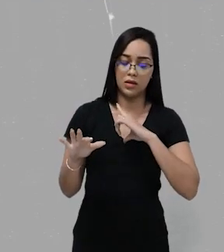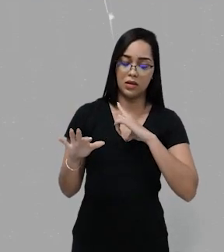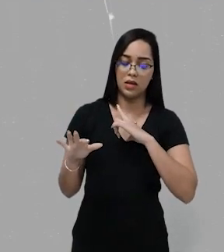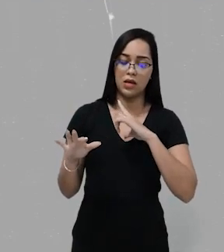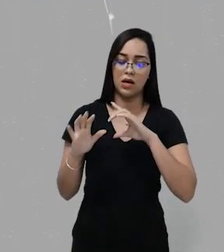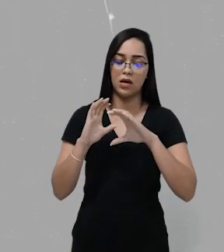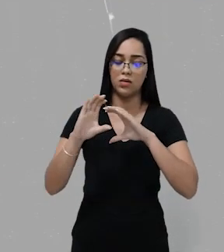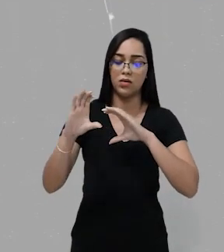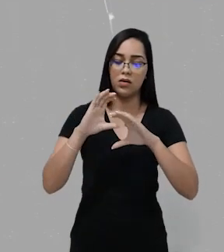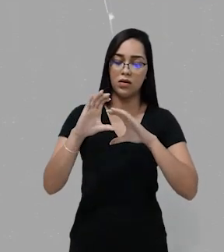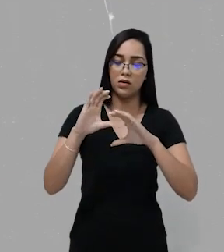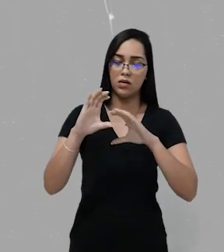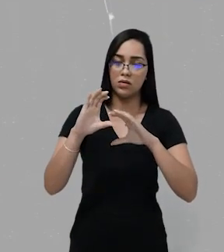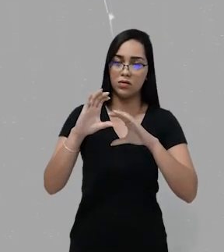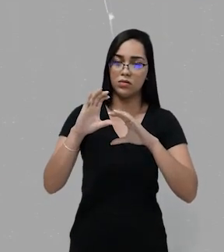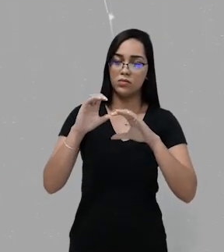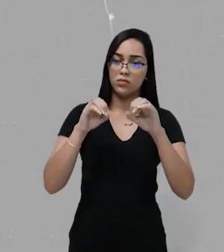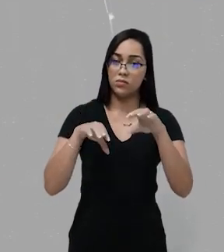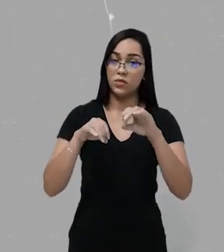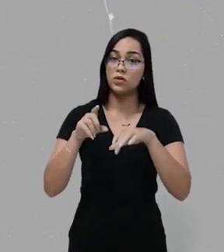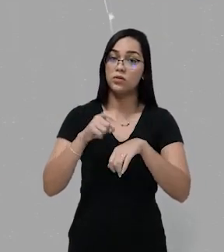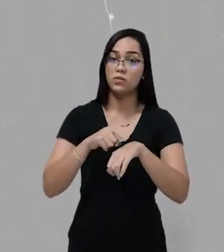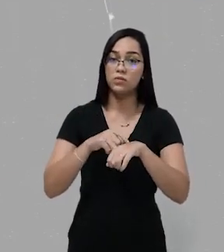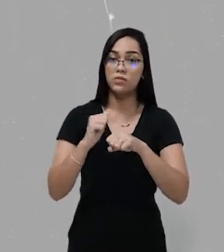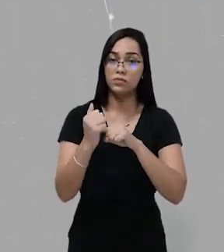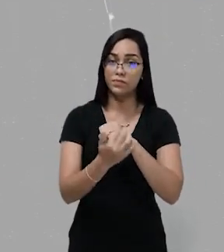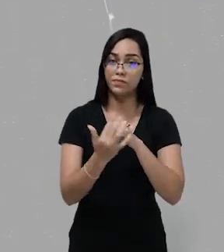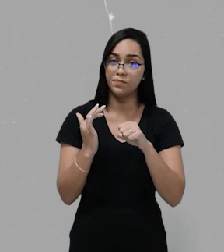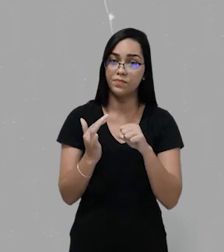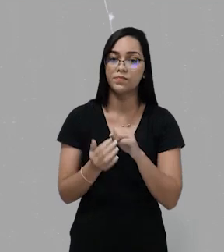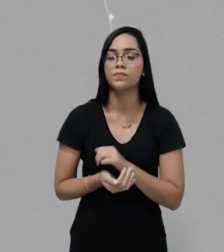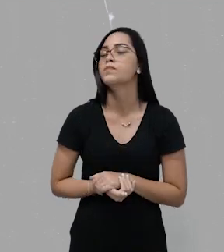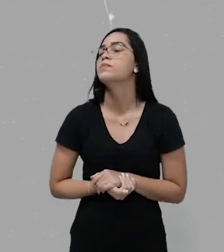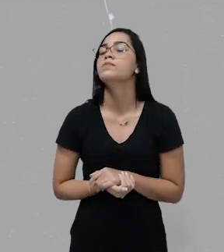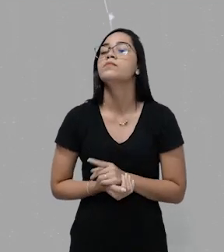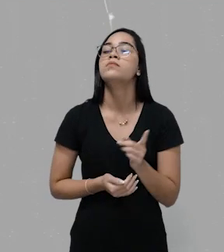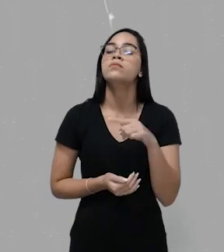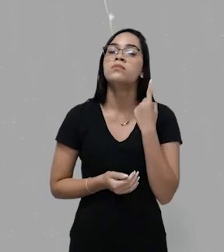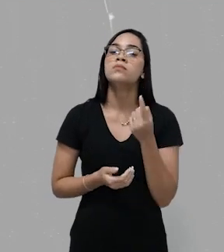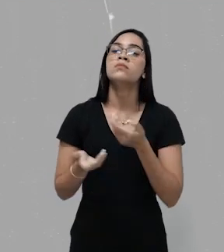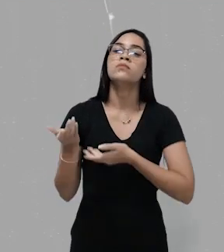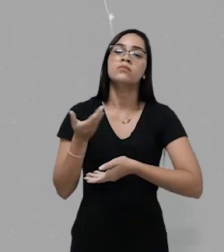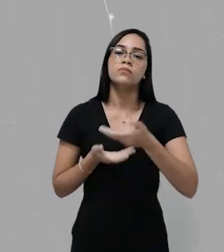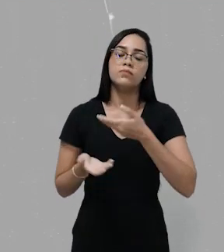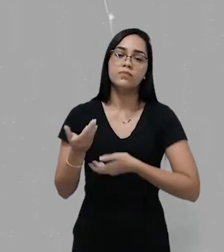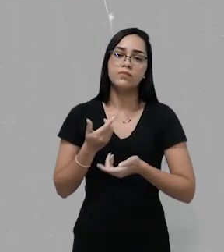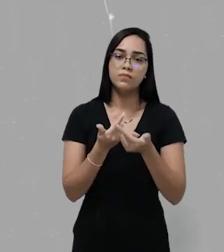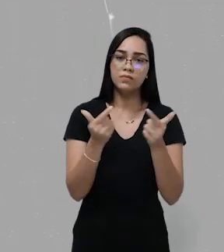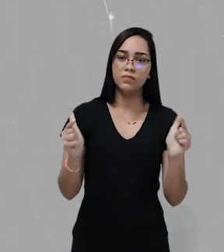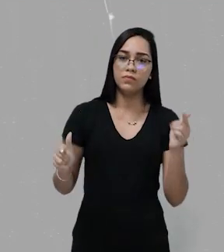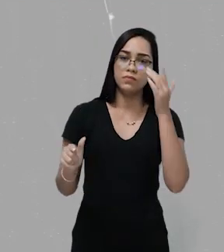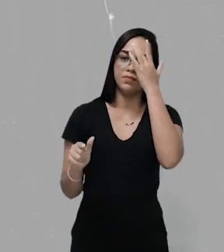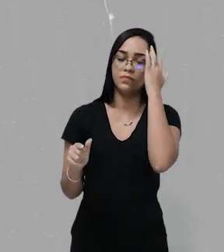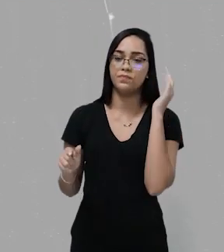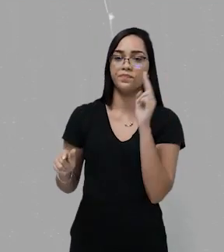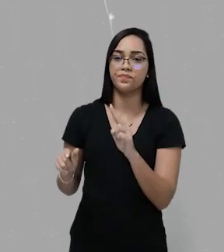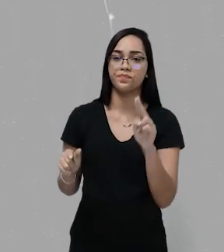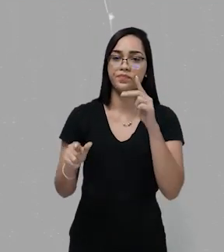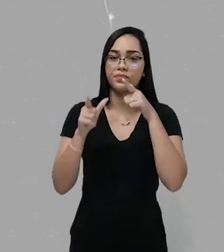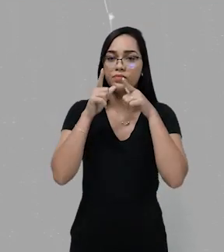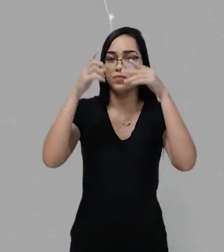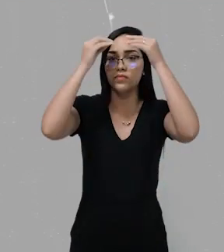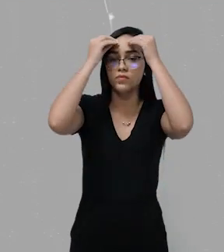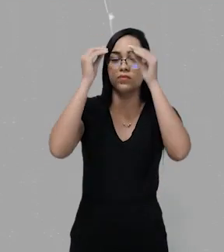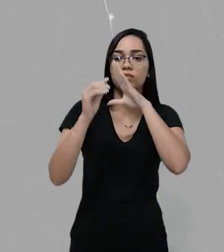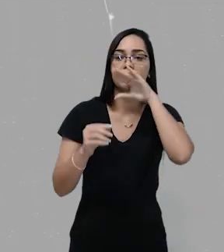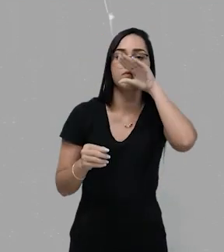propagar a educação nesse momento de pandemia, tá? Então, assim, nós interagimos com outras pessoas, nós usamos a linguagem, seja oral,